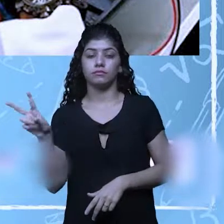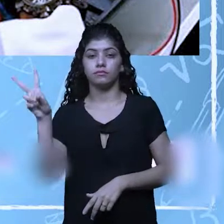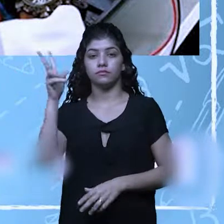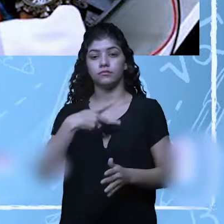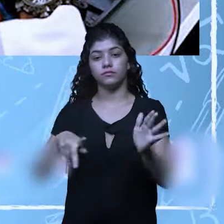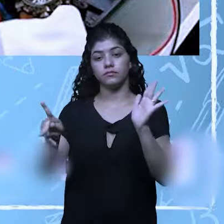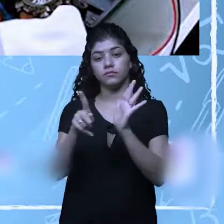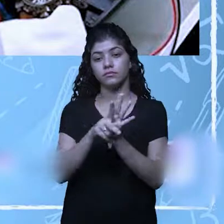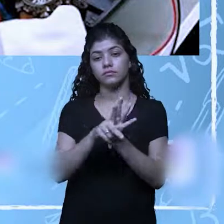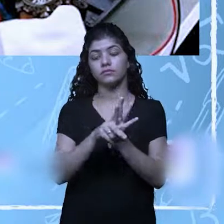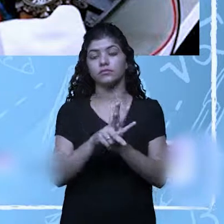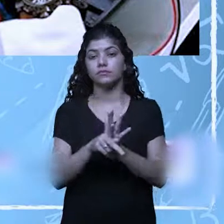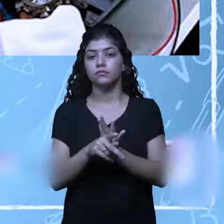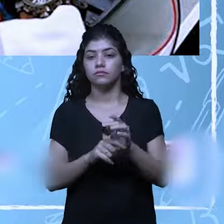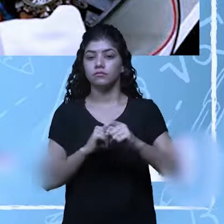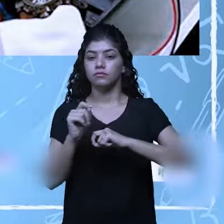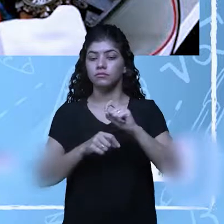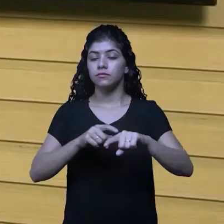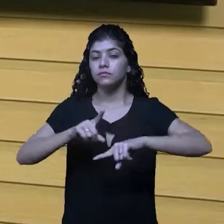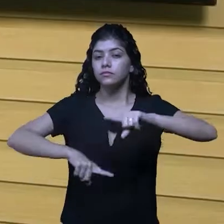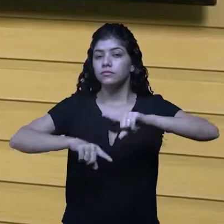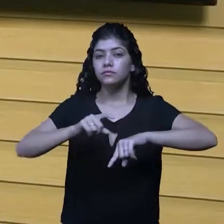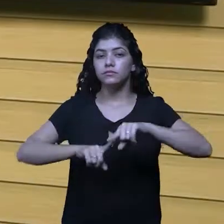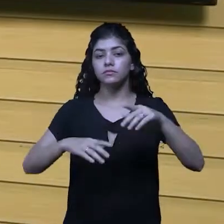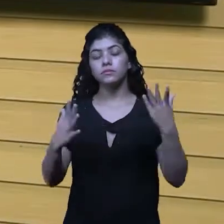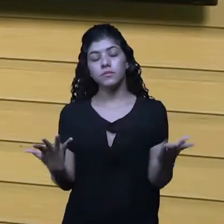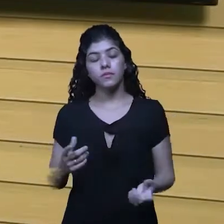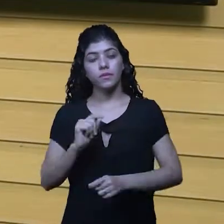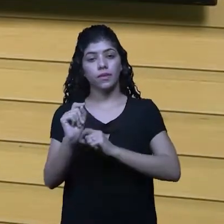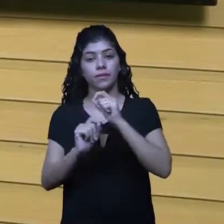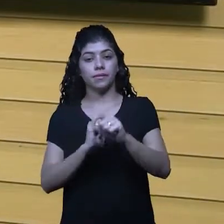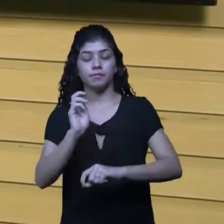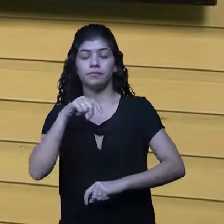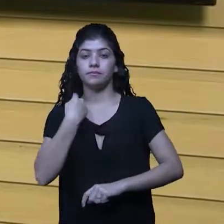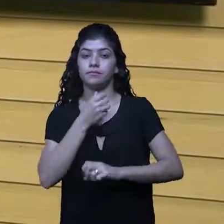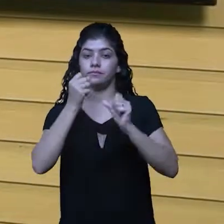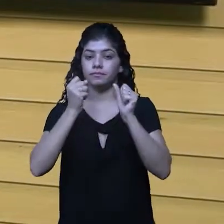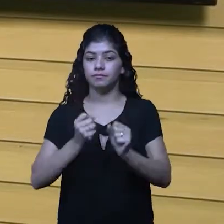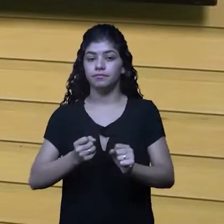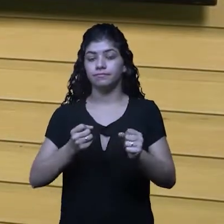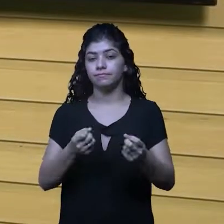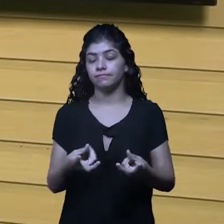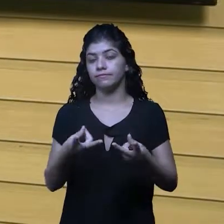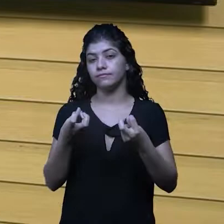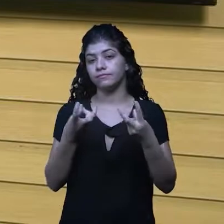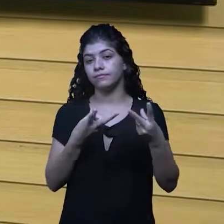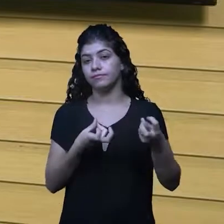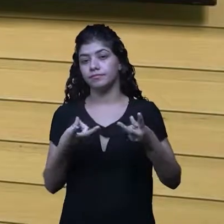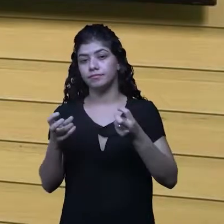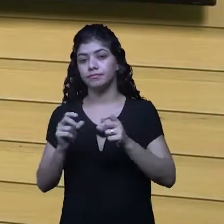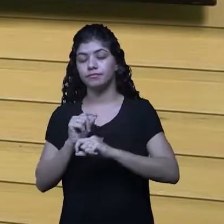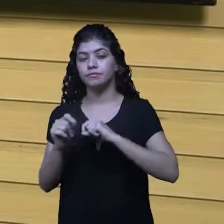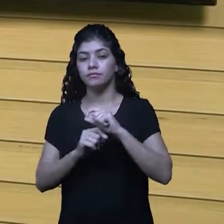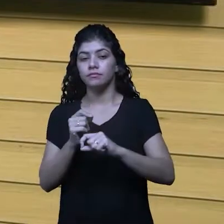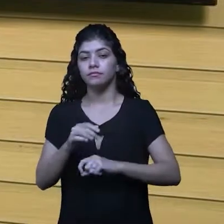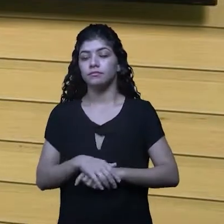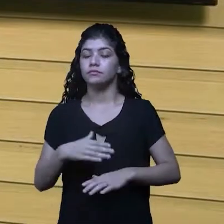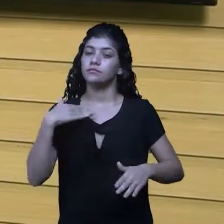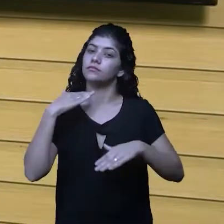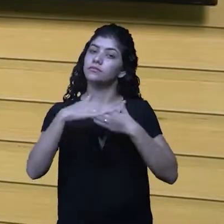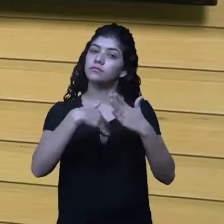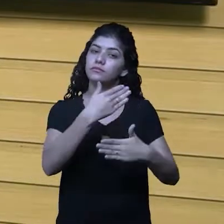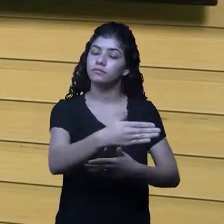específicos indicados pelo próprio aparelho. Então, nós podemos identificar a calibragem tanto como o